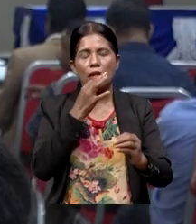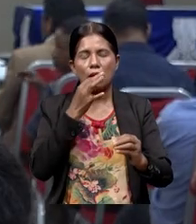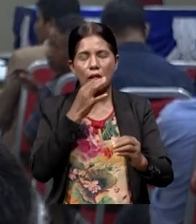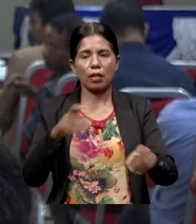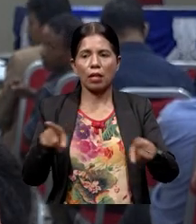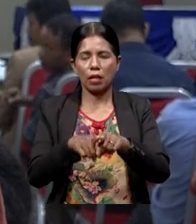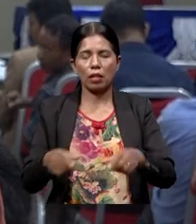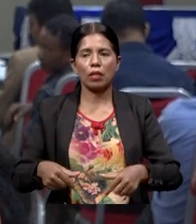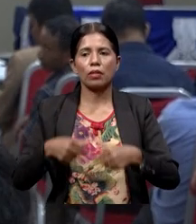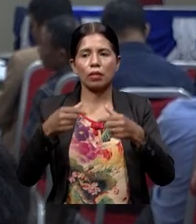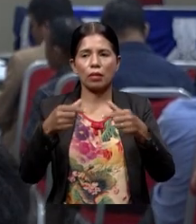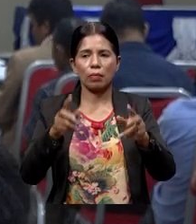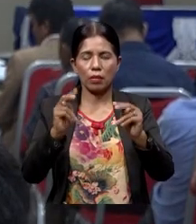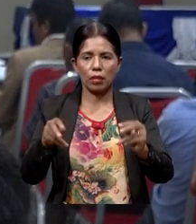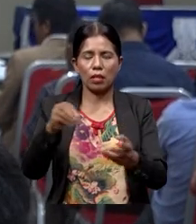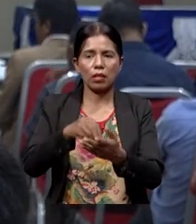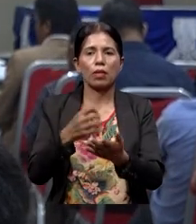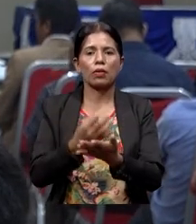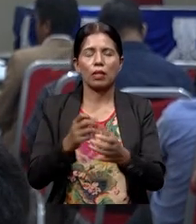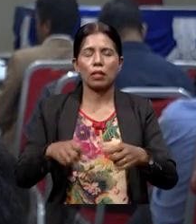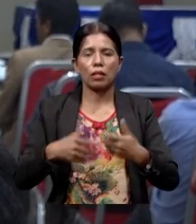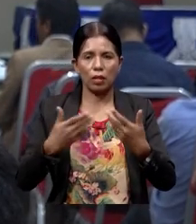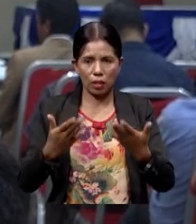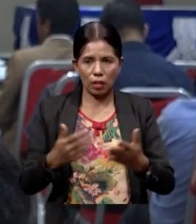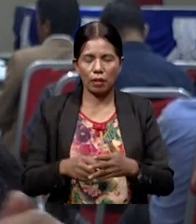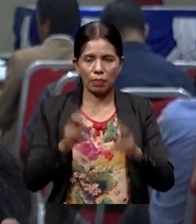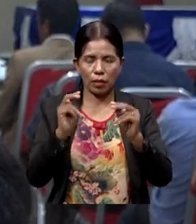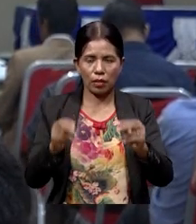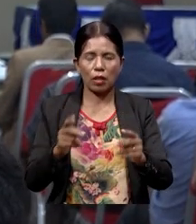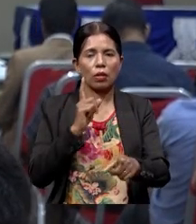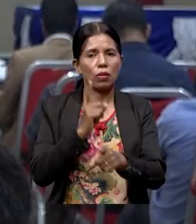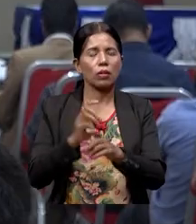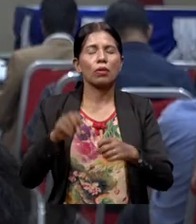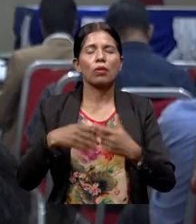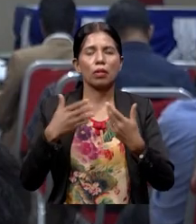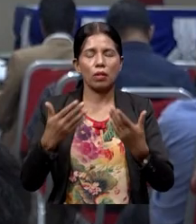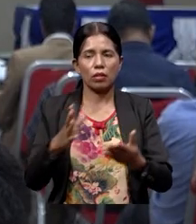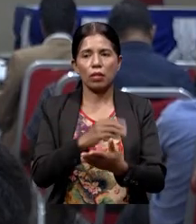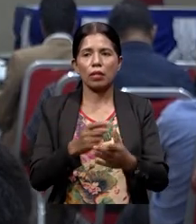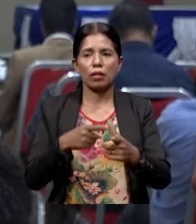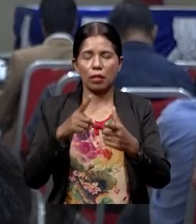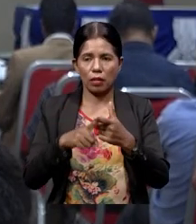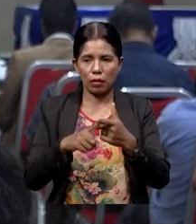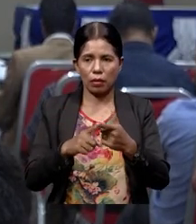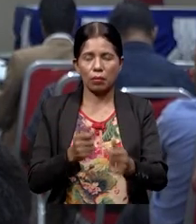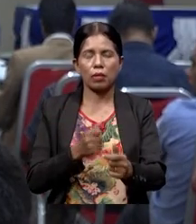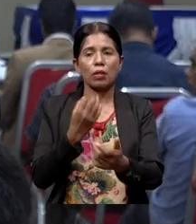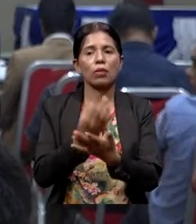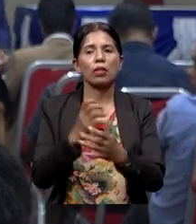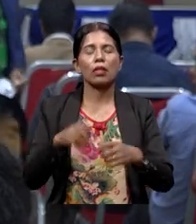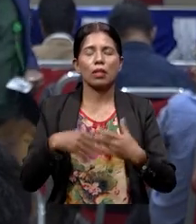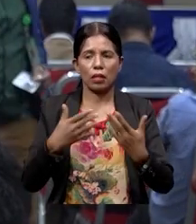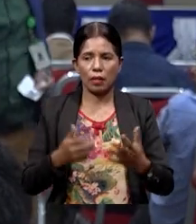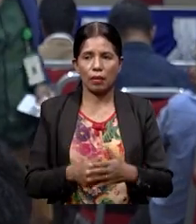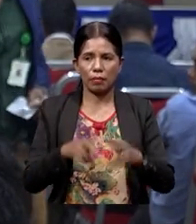quando fornece, precisa orçamento rir. Precisa a lojne oinsa no standard lojne precisa custo hira ainda